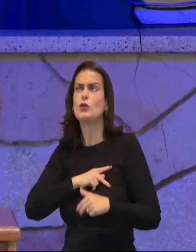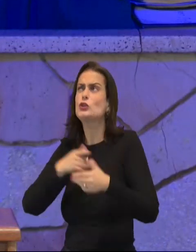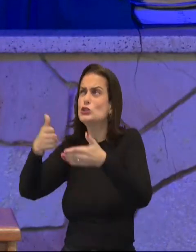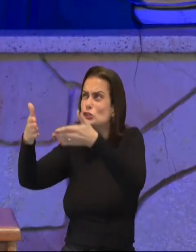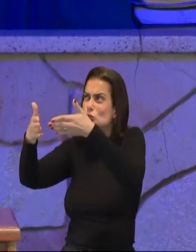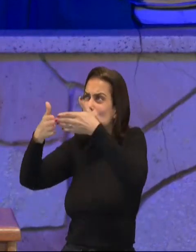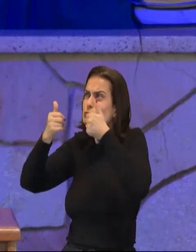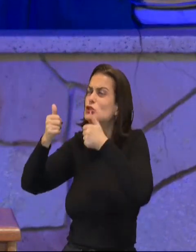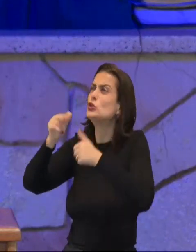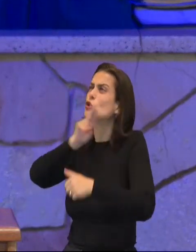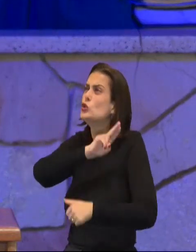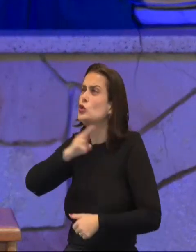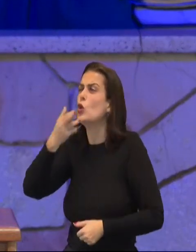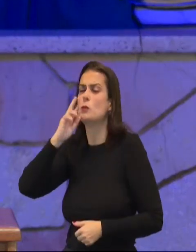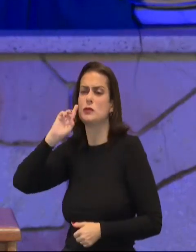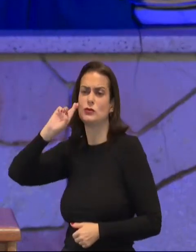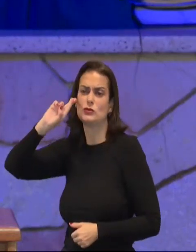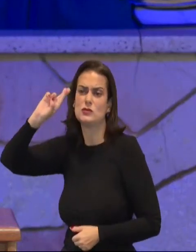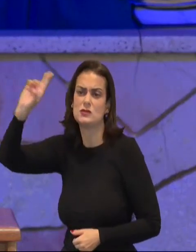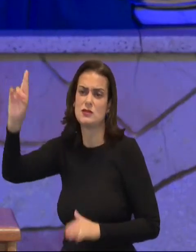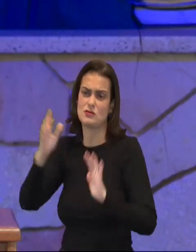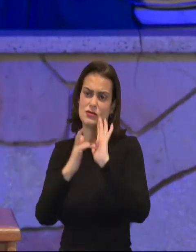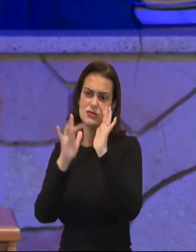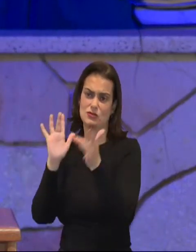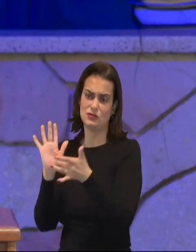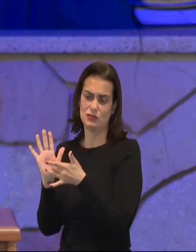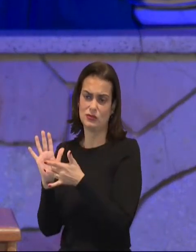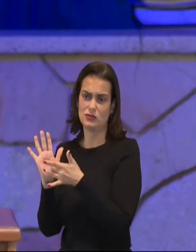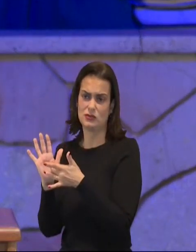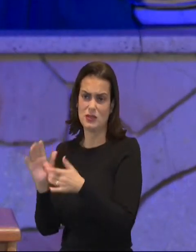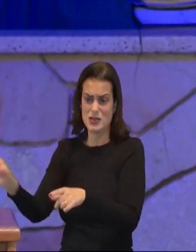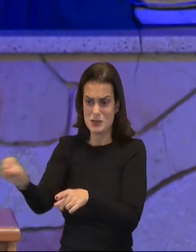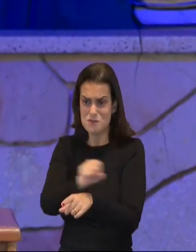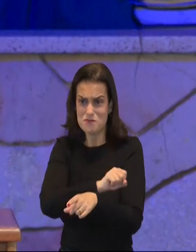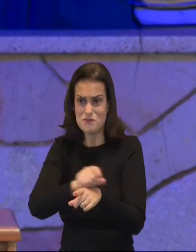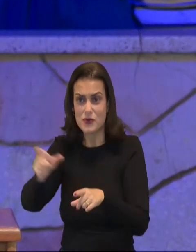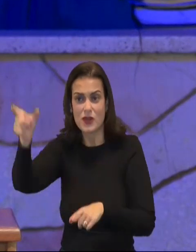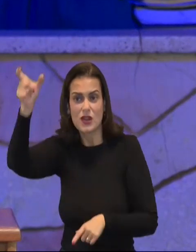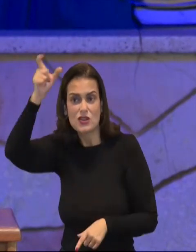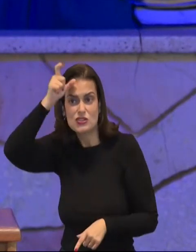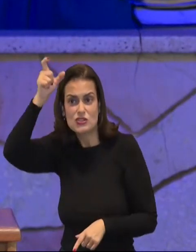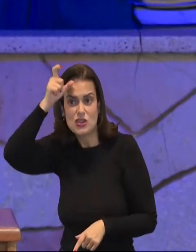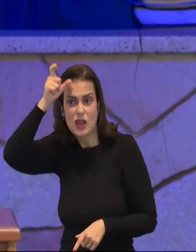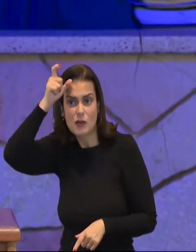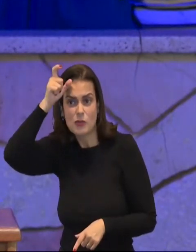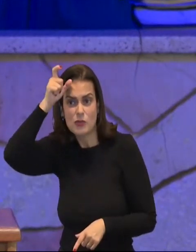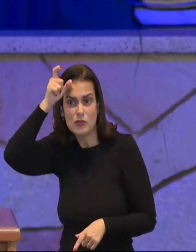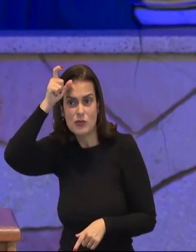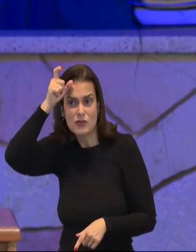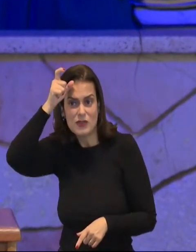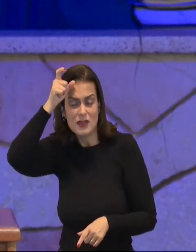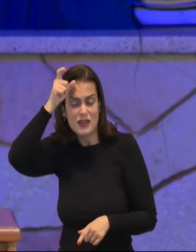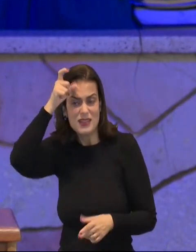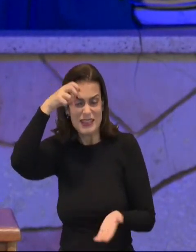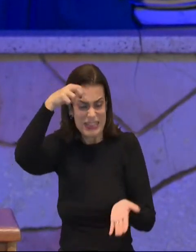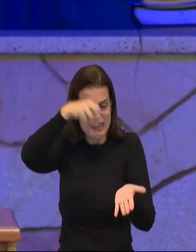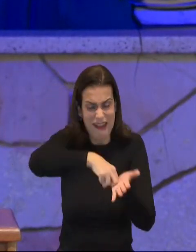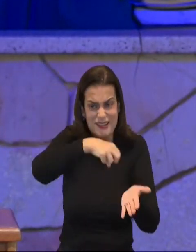Senhor Jesus e dizendo em nome de Jesus Cristo, e expulsa ali o demônio que atormentava a vida daquela